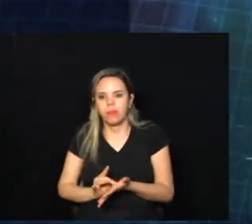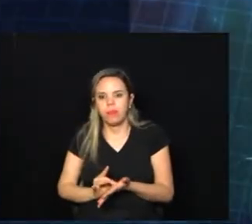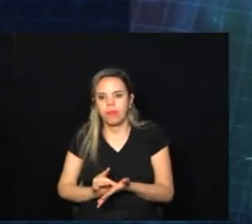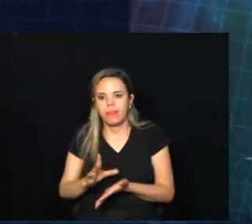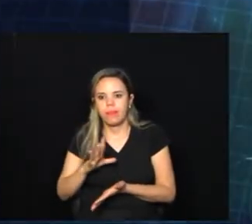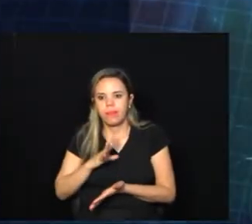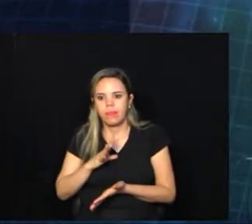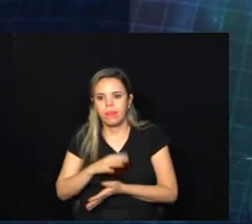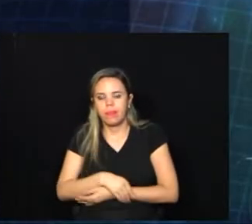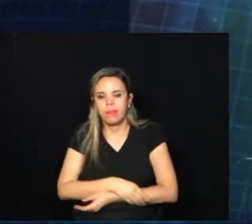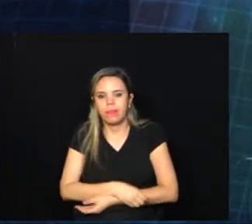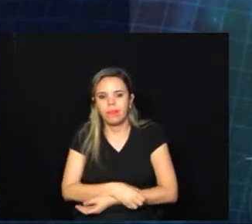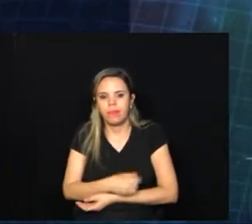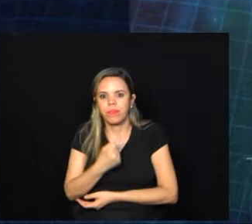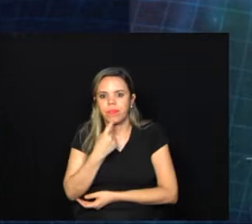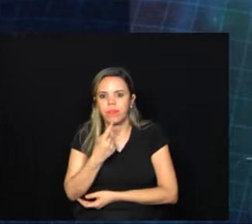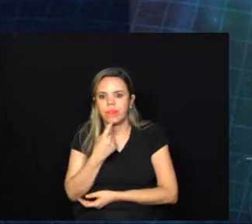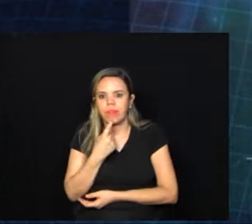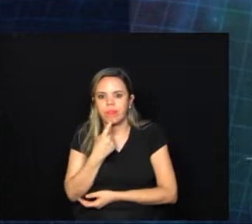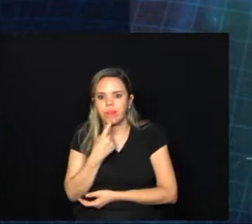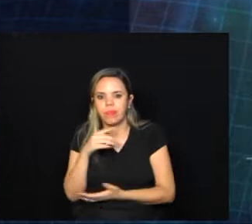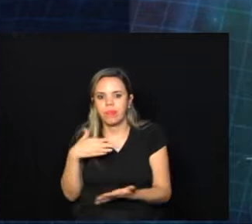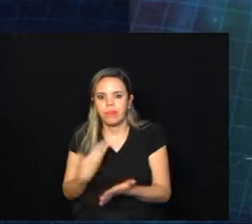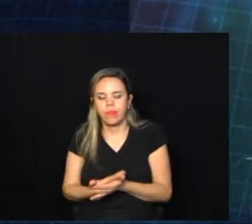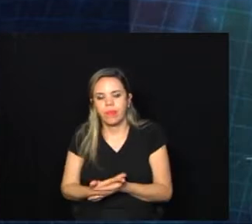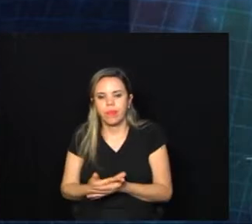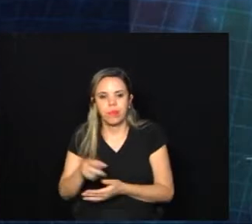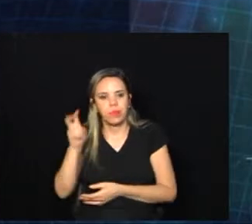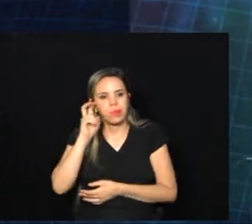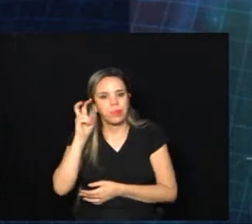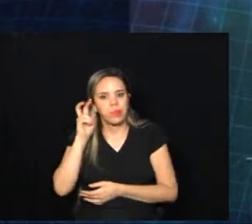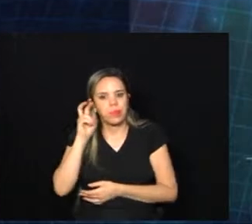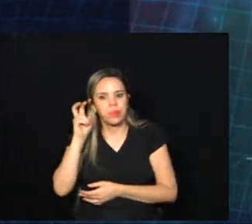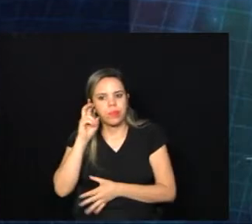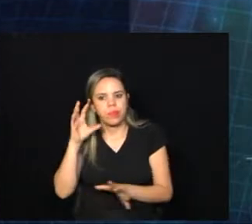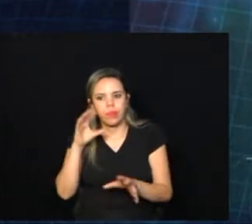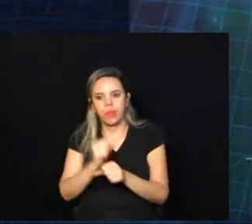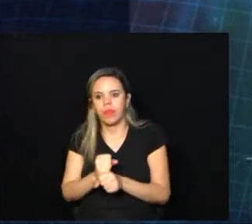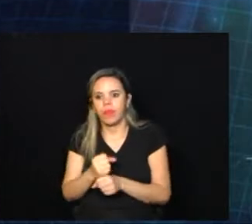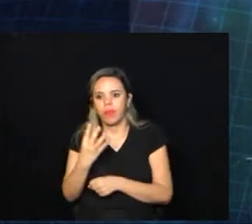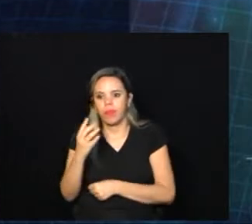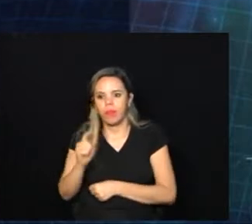nossa região e Campinas, até esta quinta-feira, somava